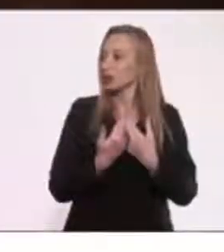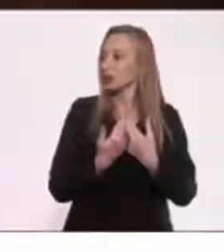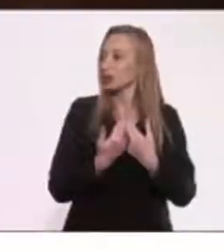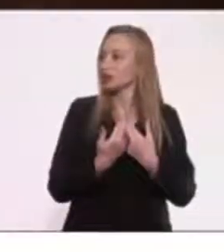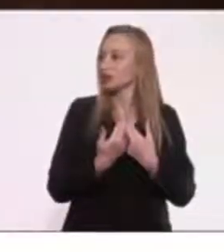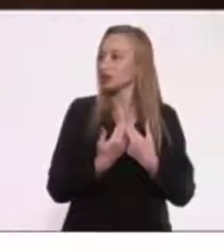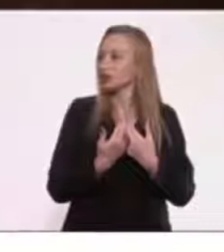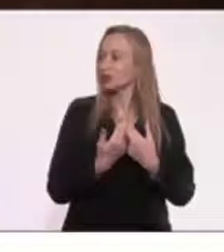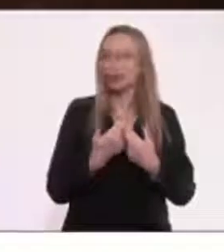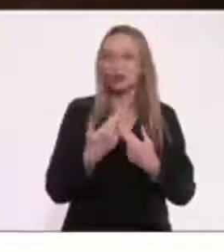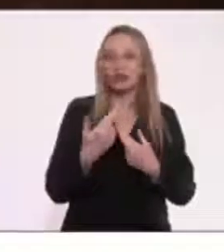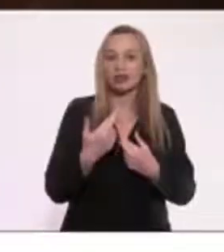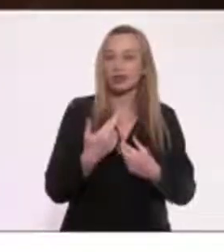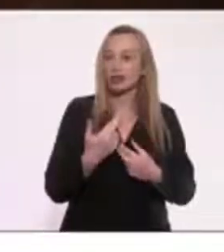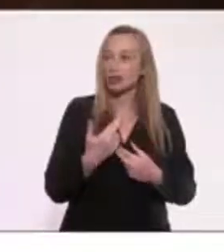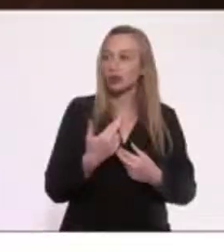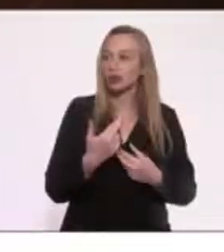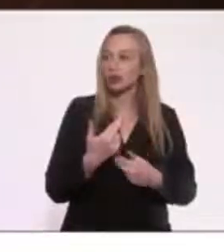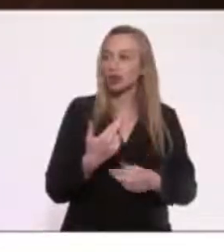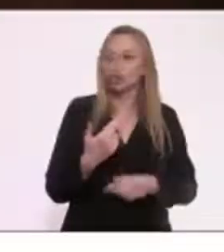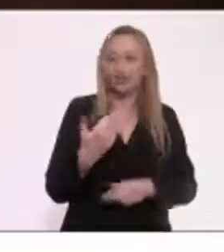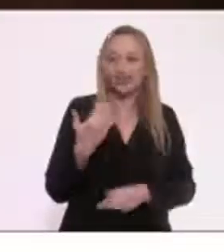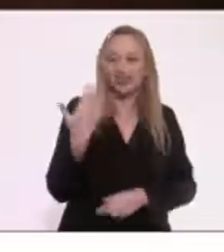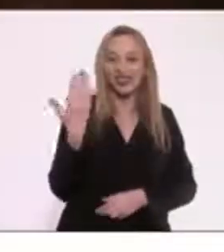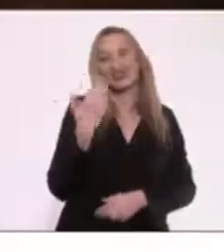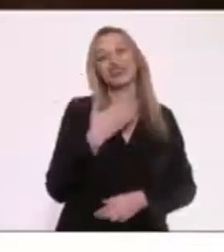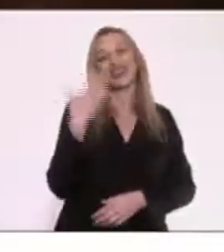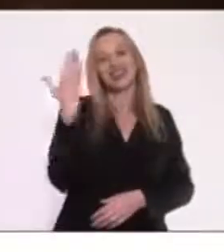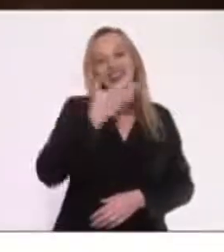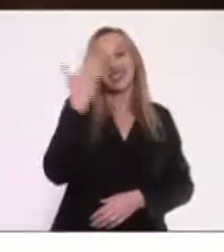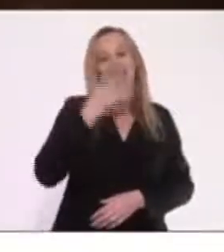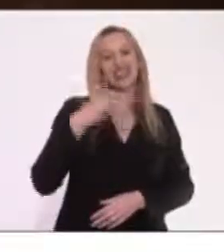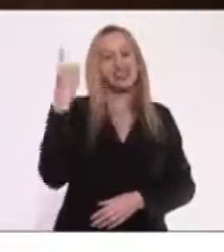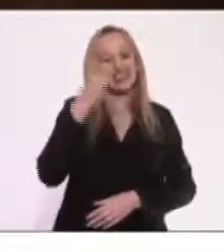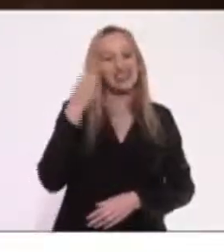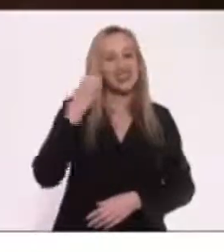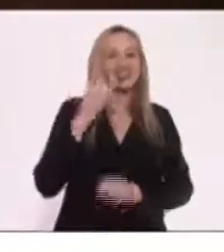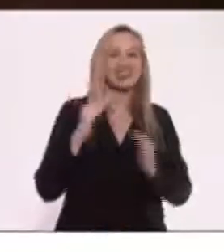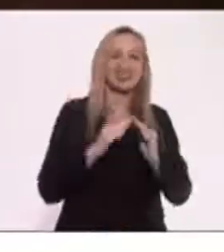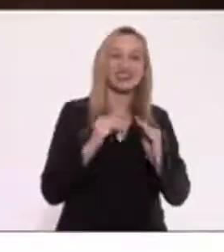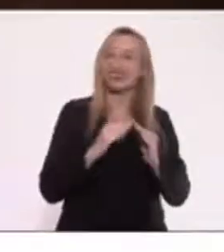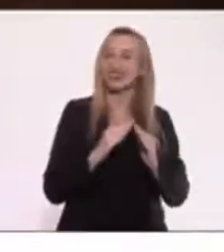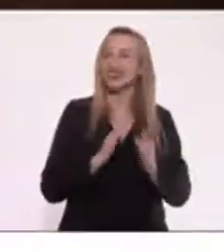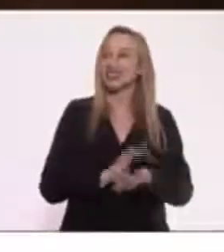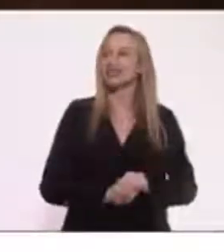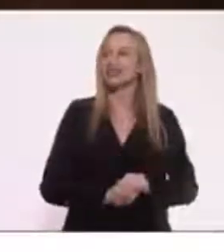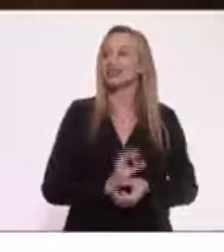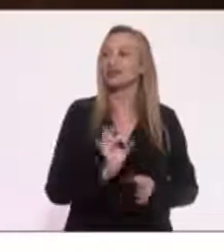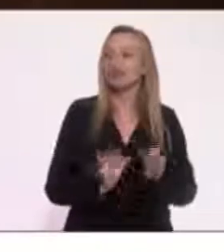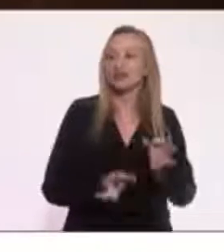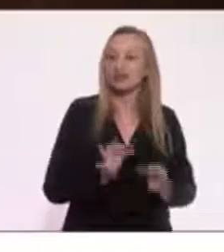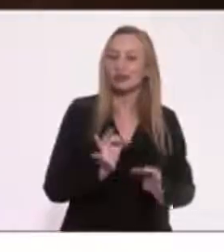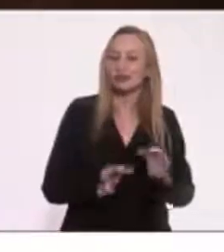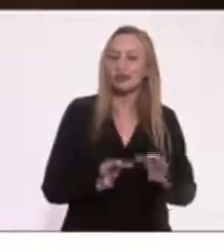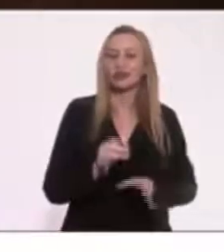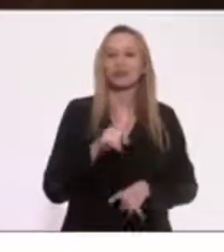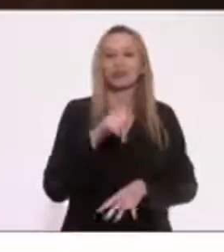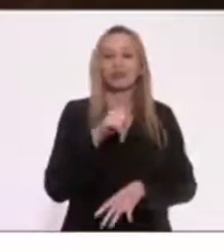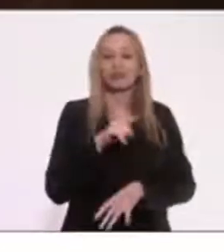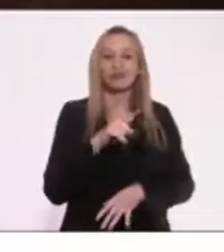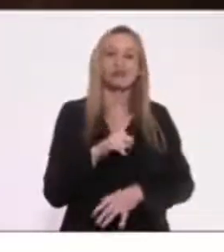não enxergados pelos deputados dessa casa, que são justamente aqueles que